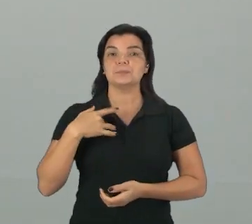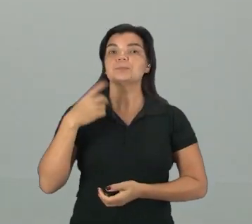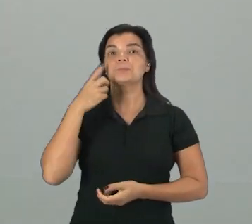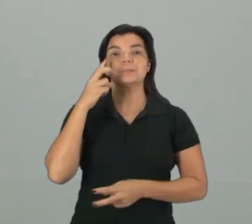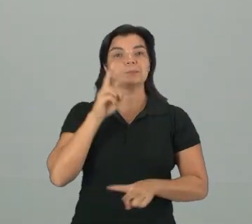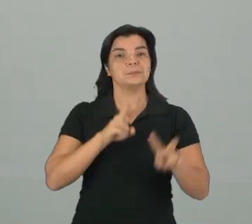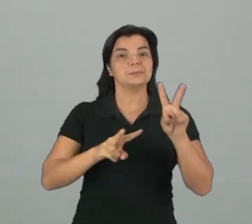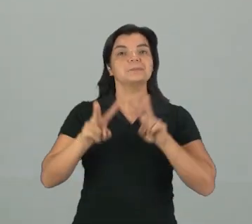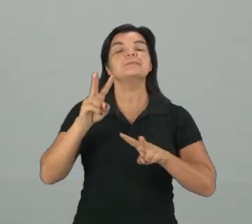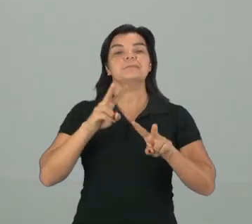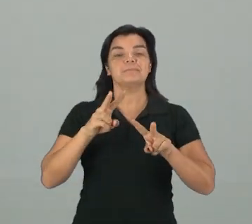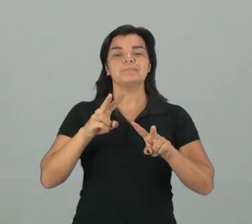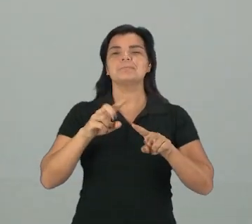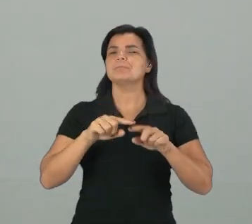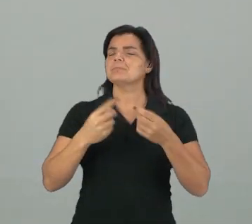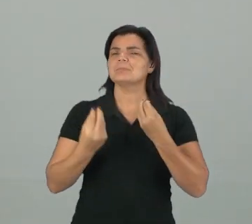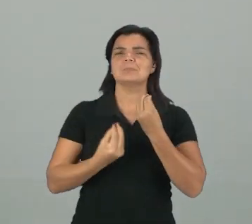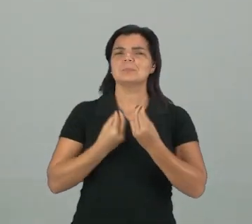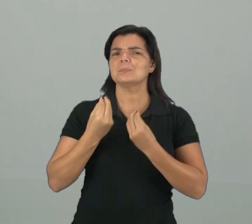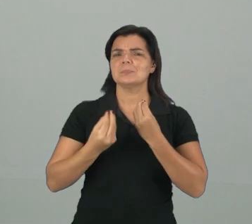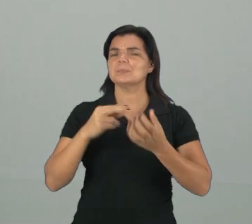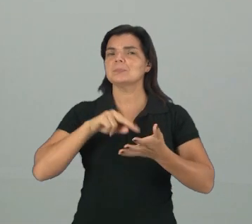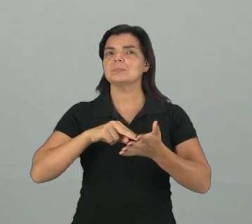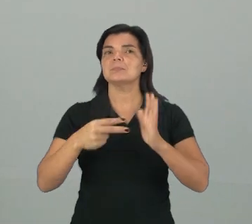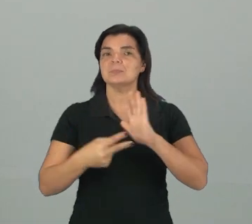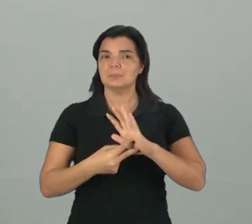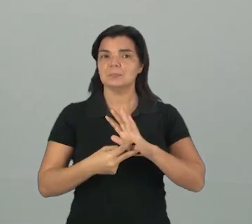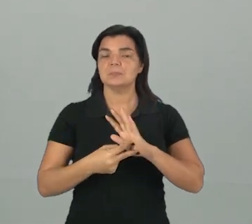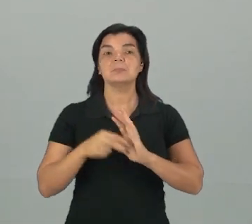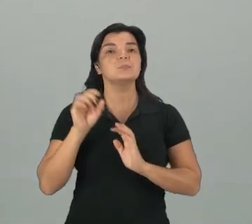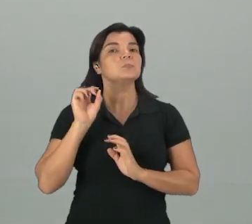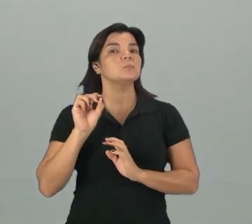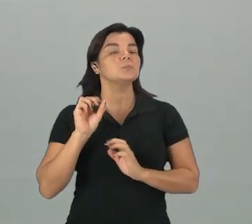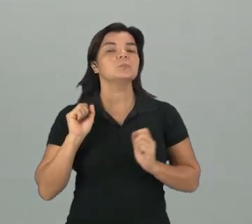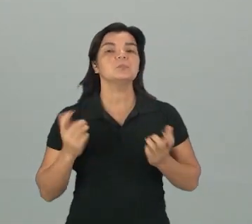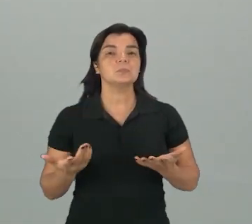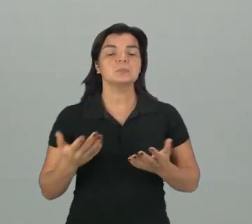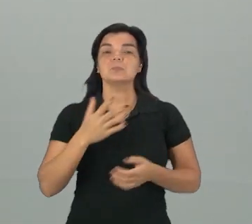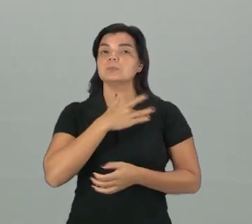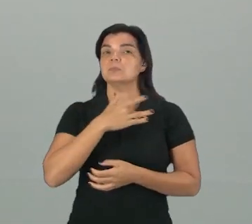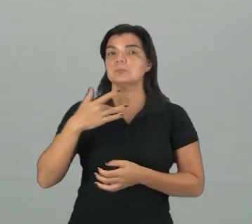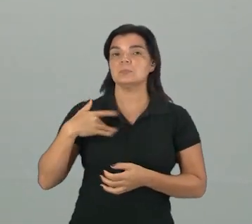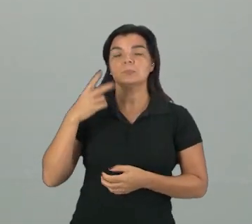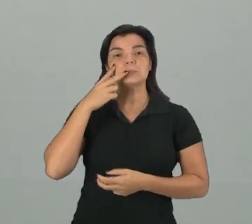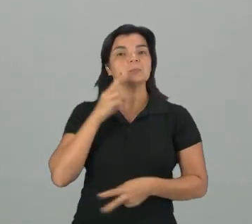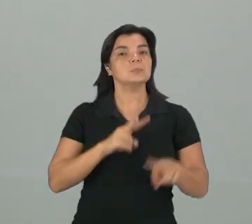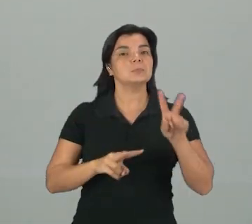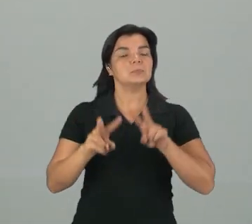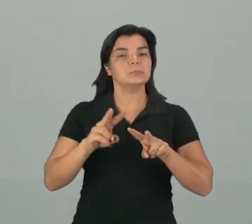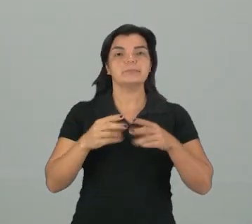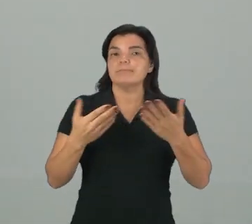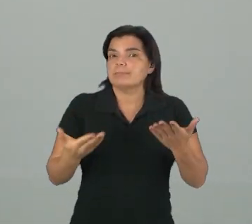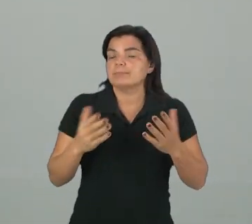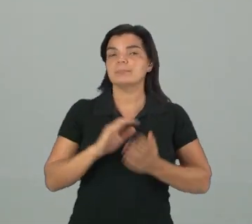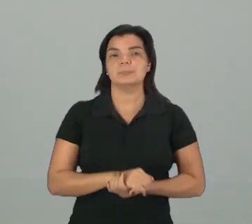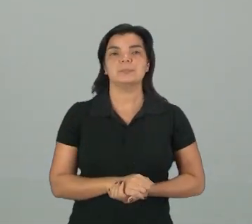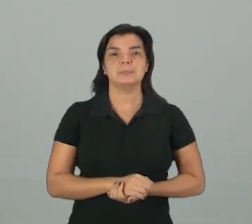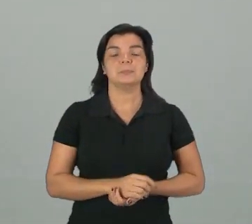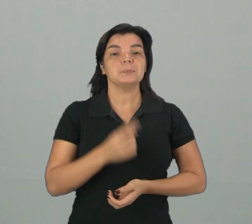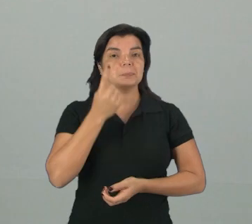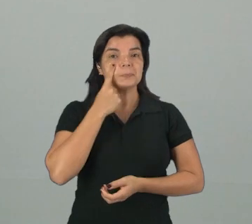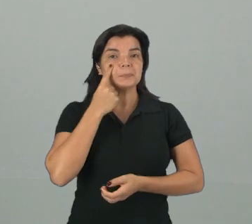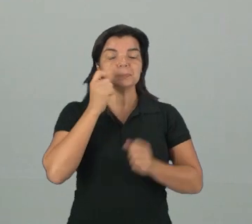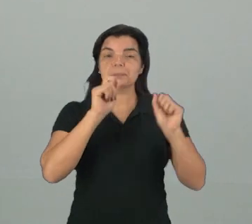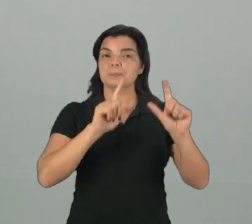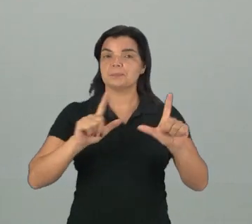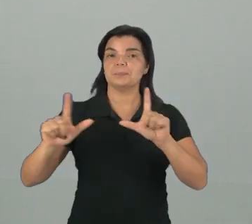visual. Isso mesmo, mas o que será que significa isso? O que será a nossa saúde visual? Bom, quero que você observe